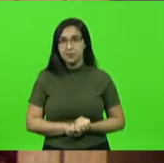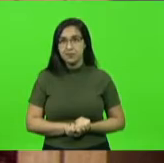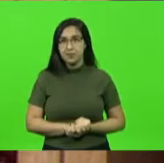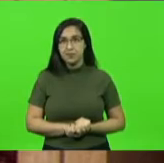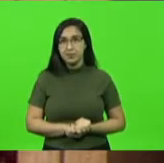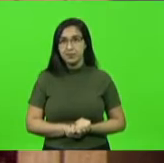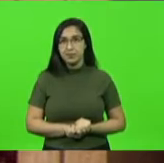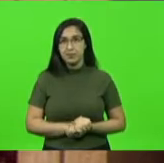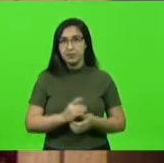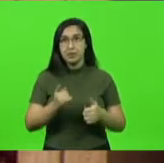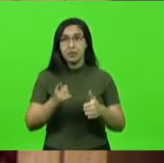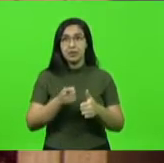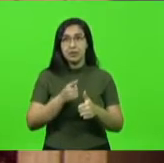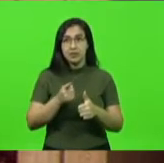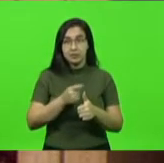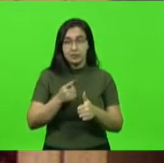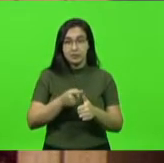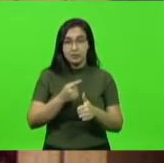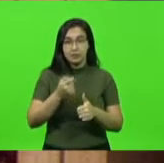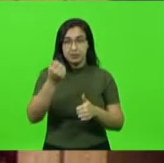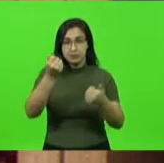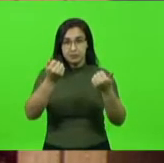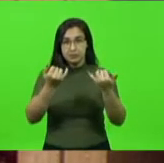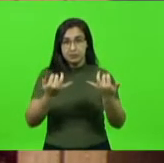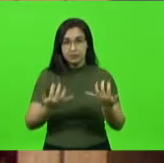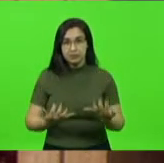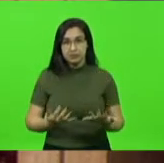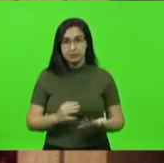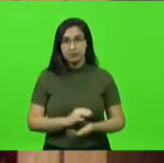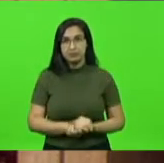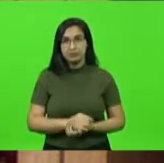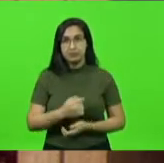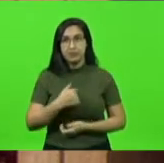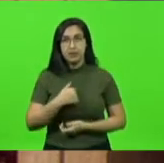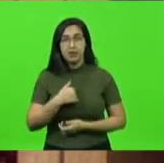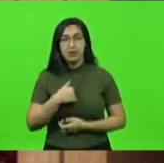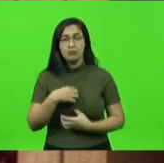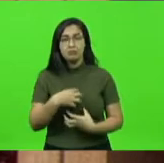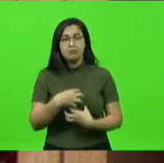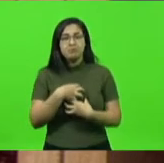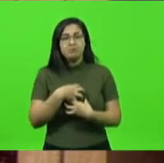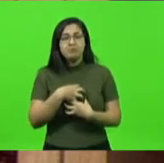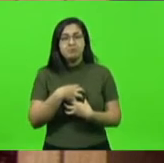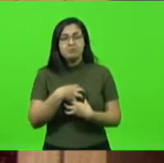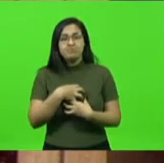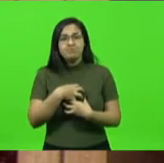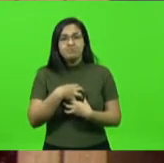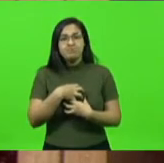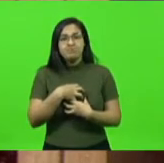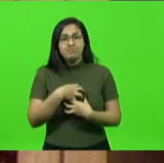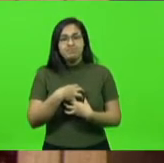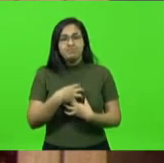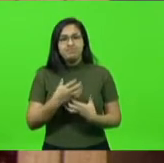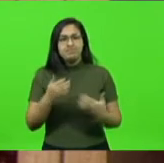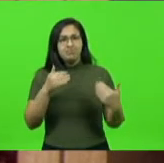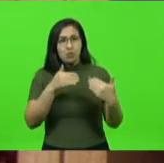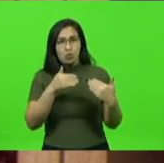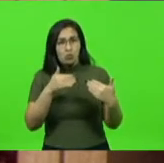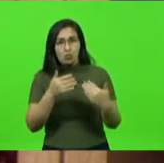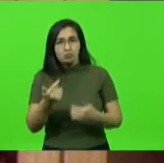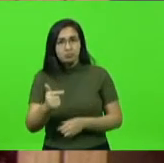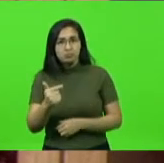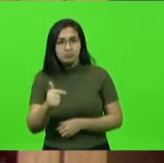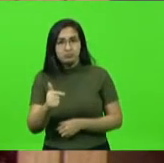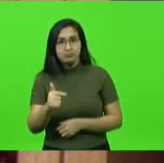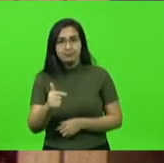Primeiro dizer aqui que eu também não me sinto absolutamente satisfeita com o que